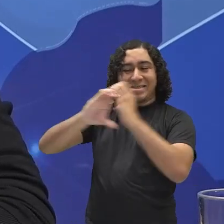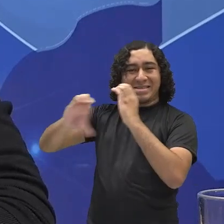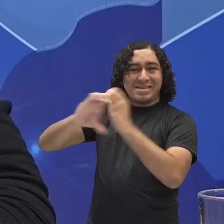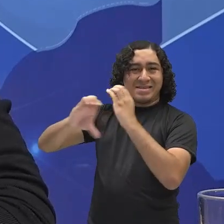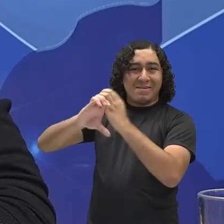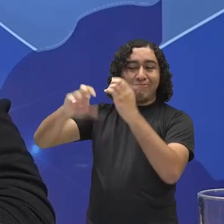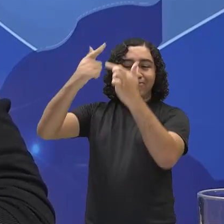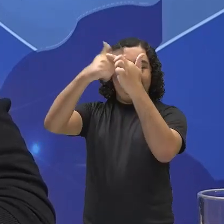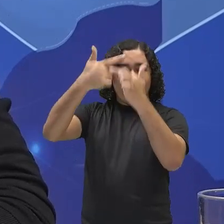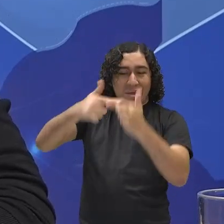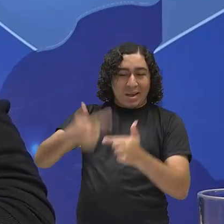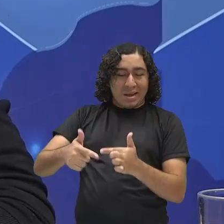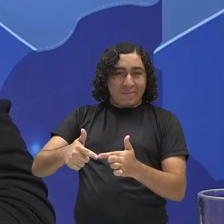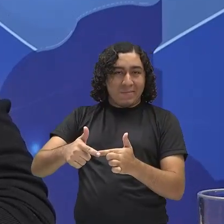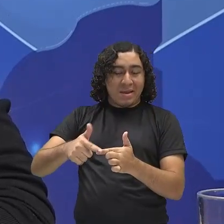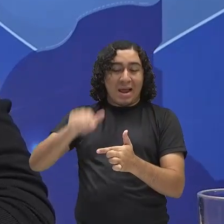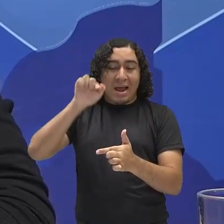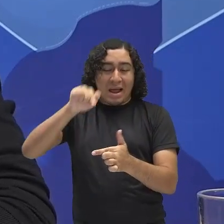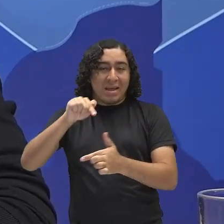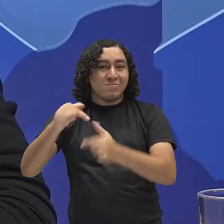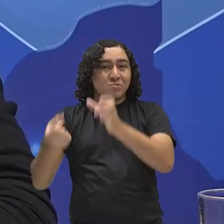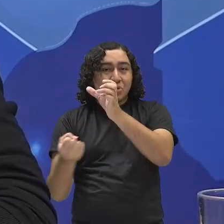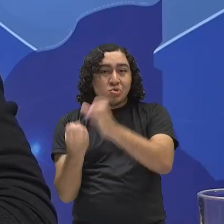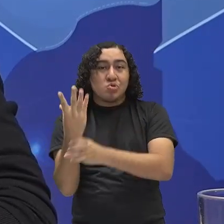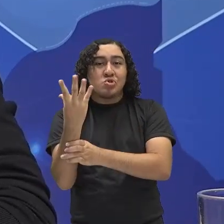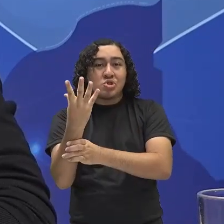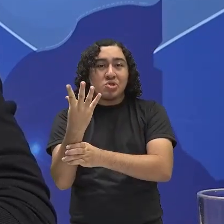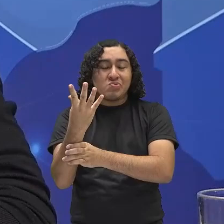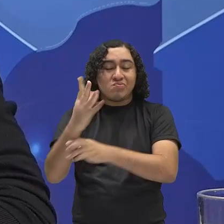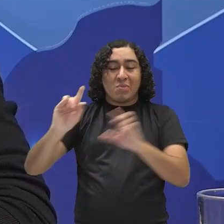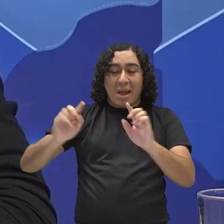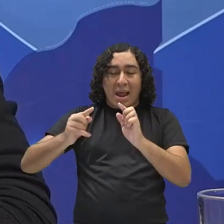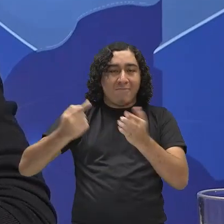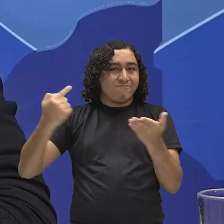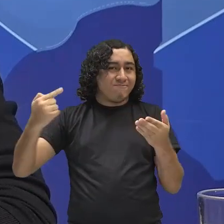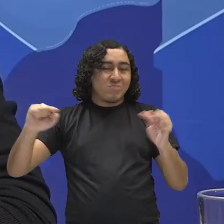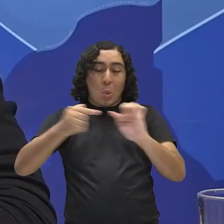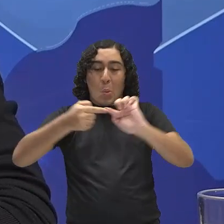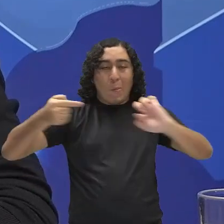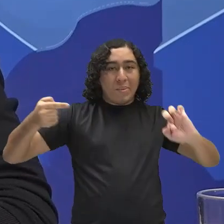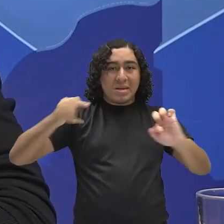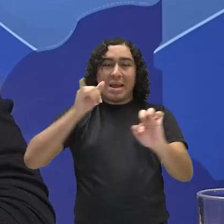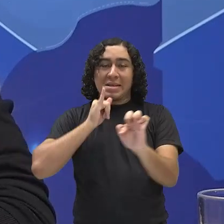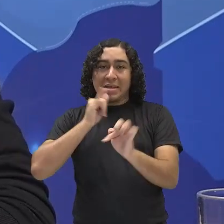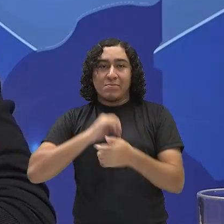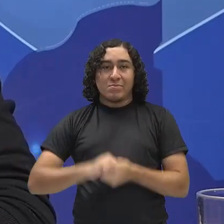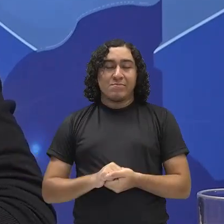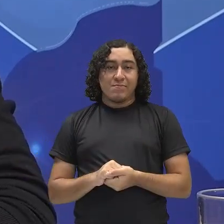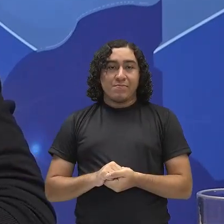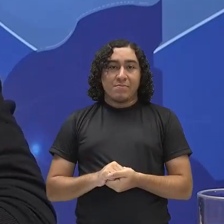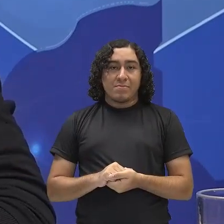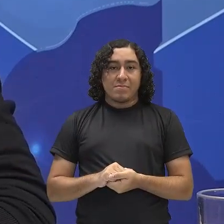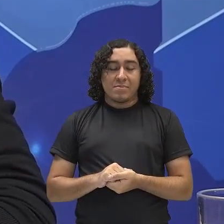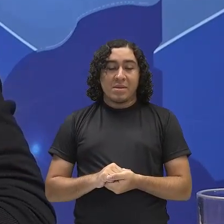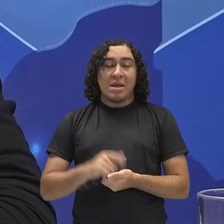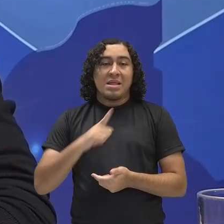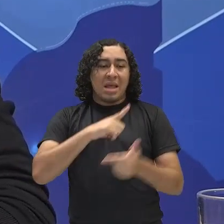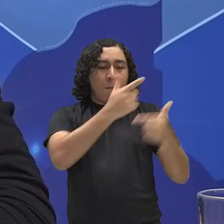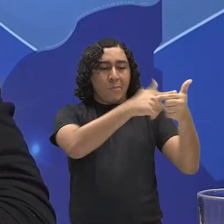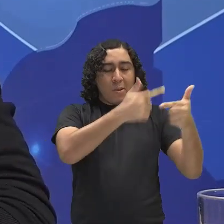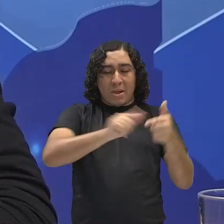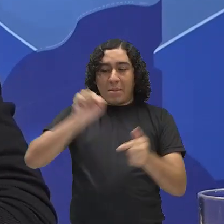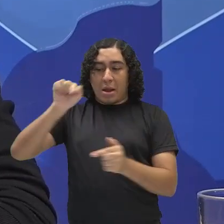e o diagnóstico foi gerado errado. Então, a gente manda, por exemplo, uma TV para o local, a gente manda um